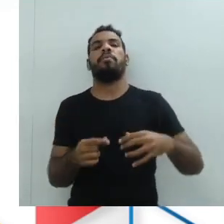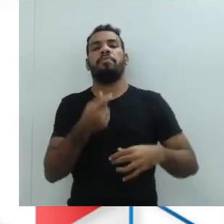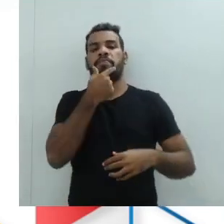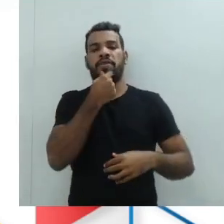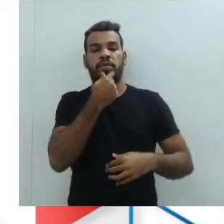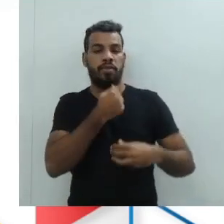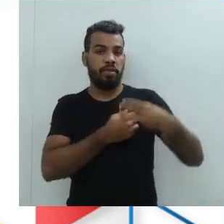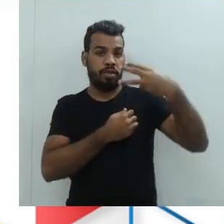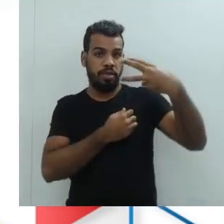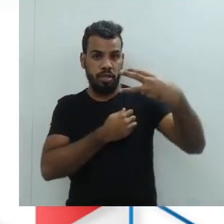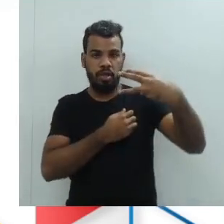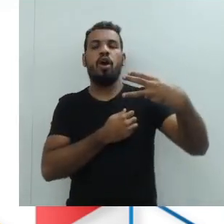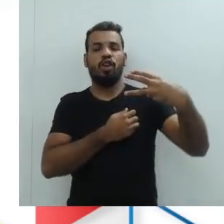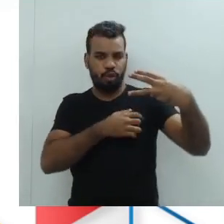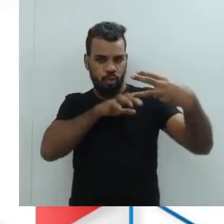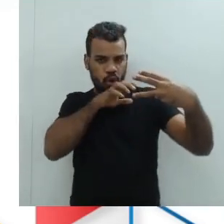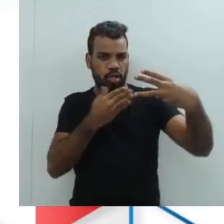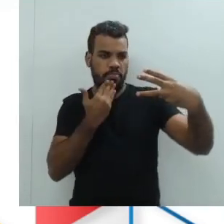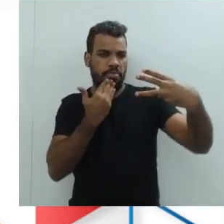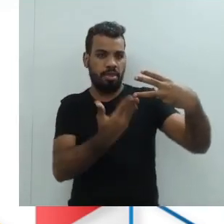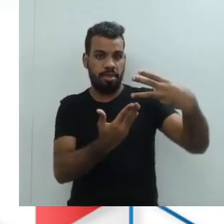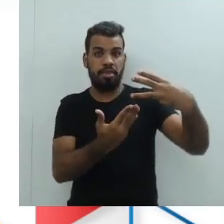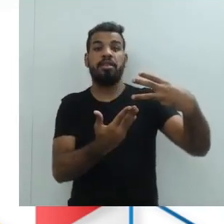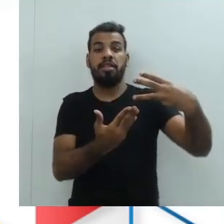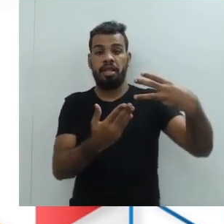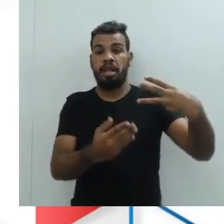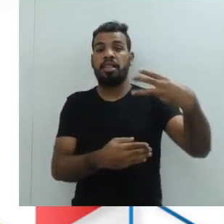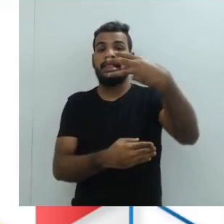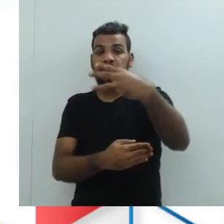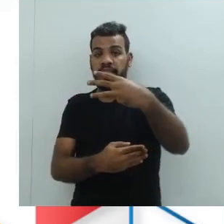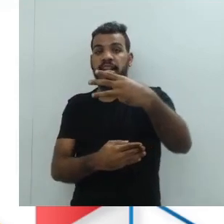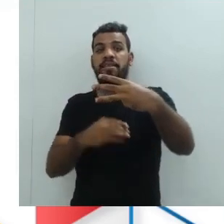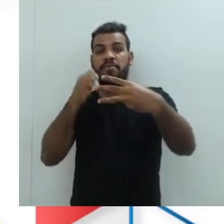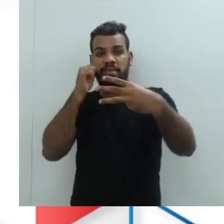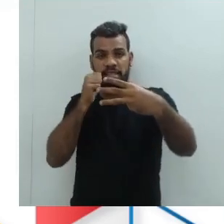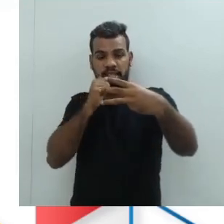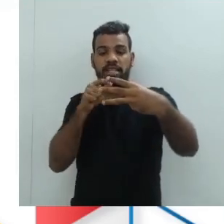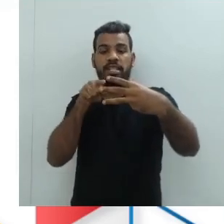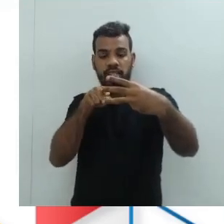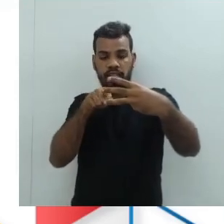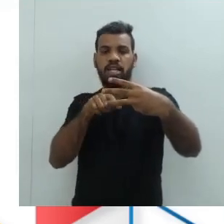meninos torcem pelo Sport. 3 meninas torcem